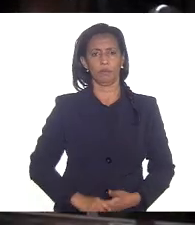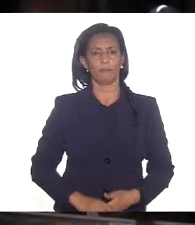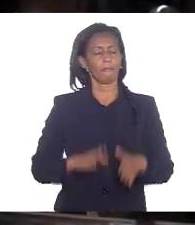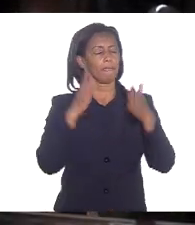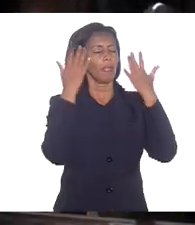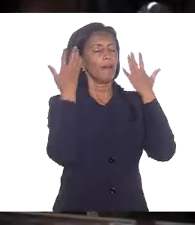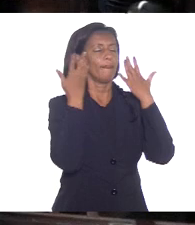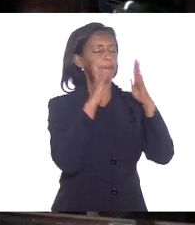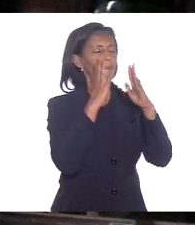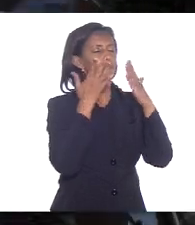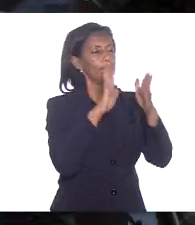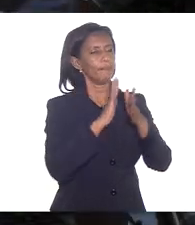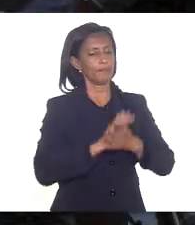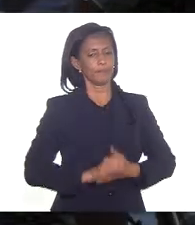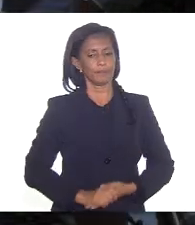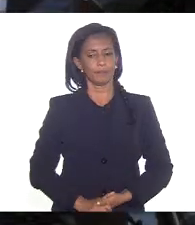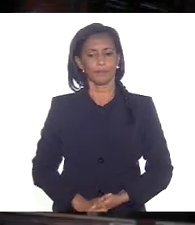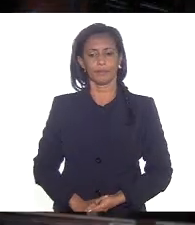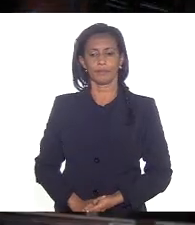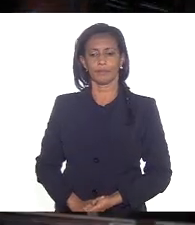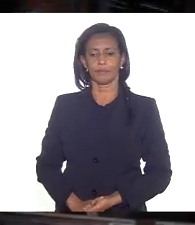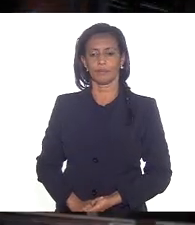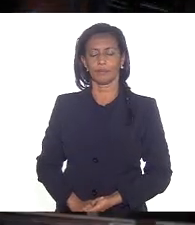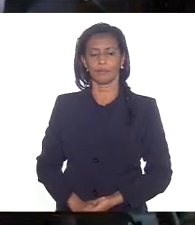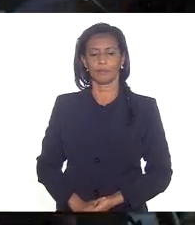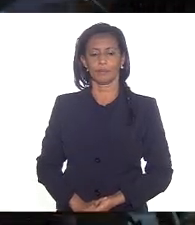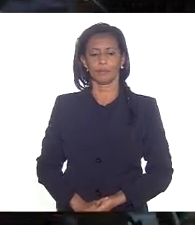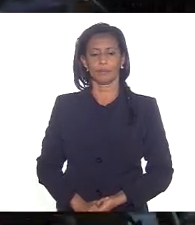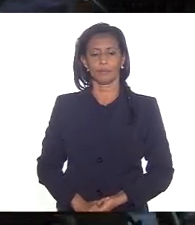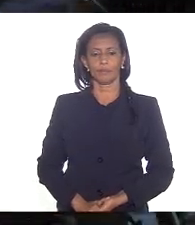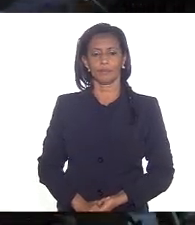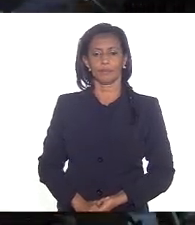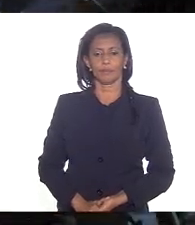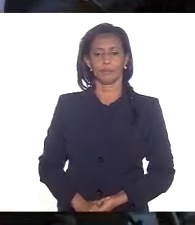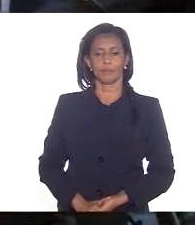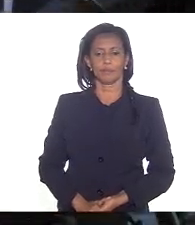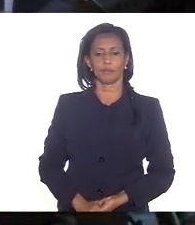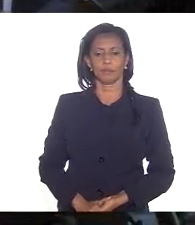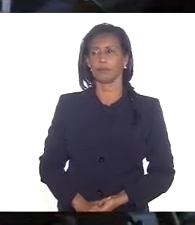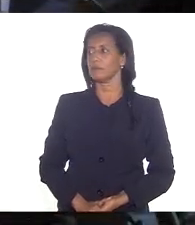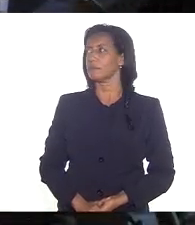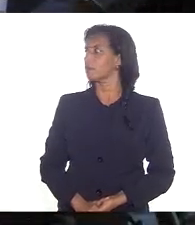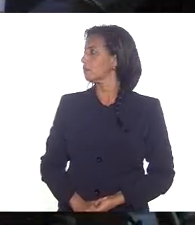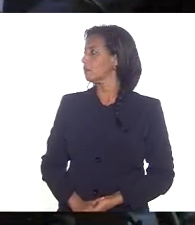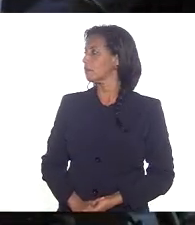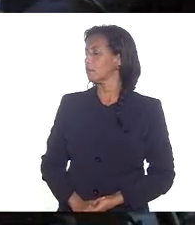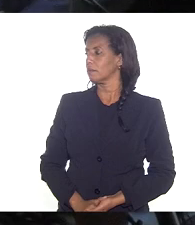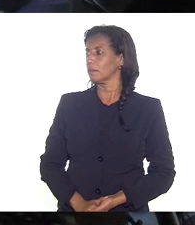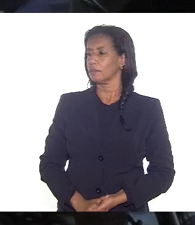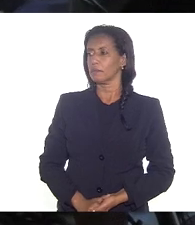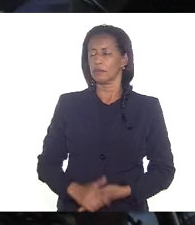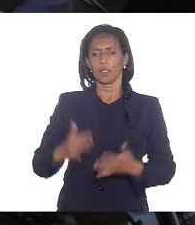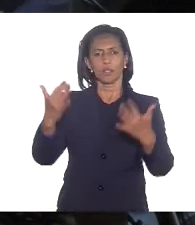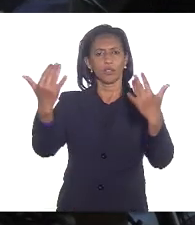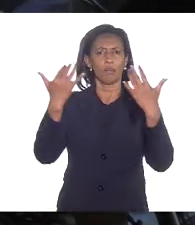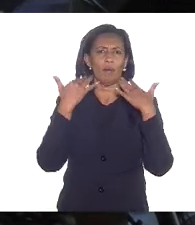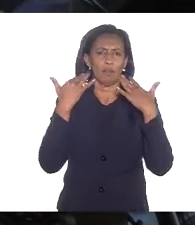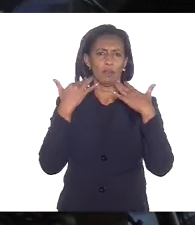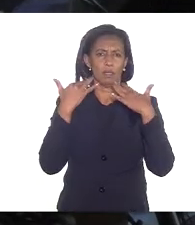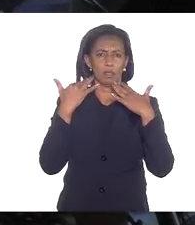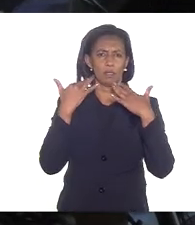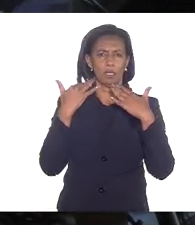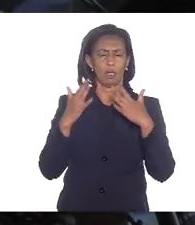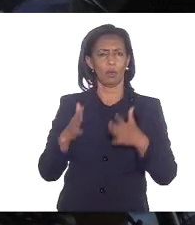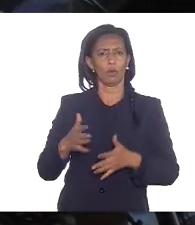parabéns a deputada Marta nós chama atenção dos seus parlamentares nós